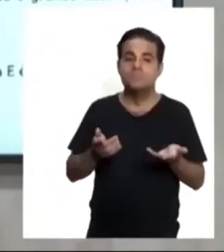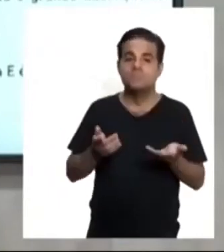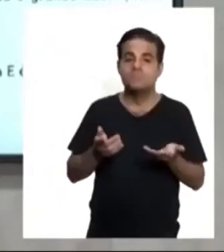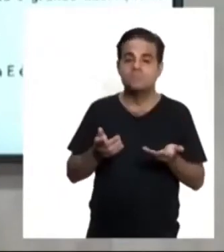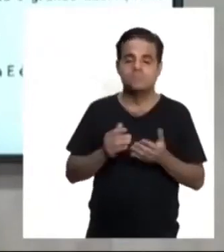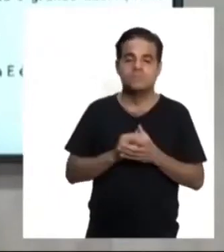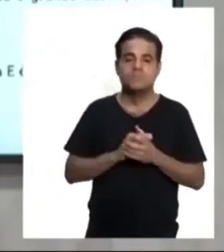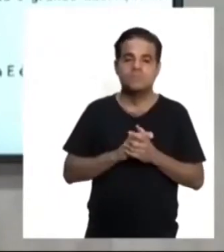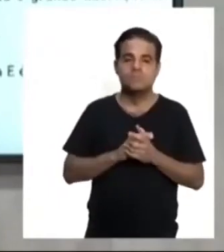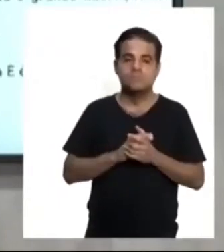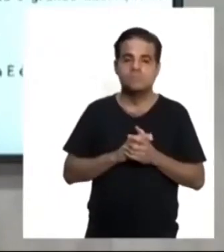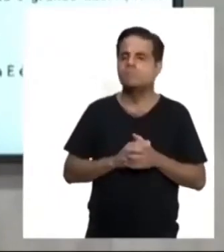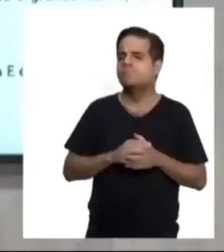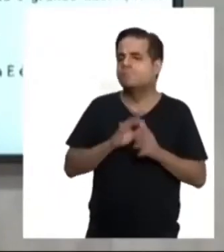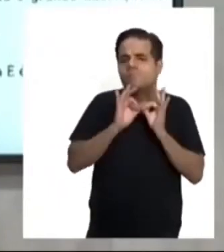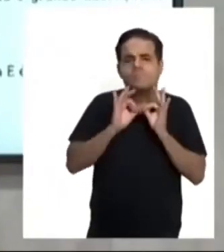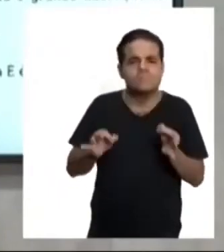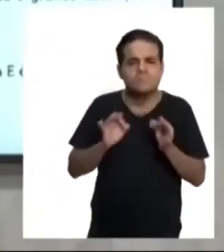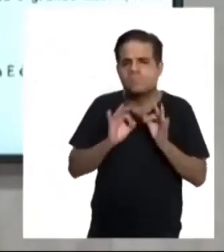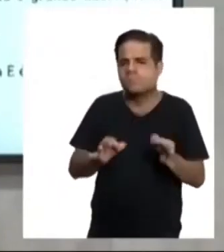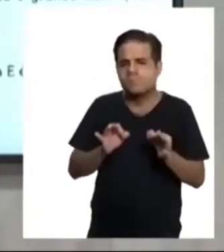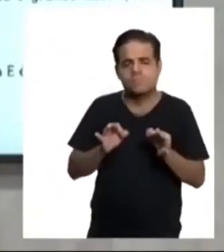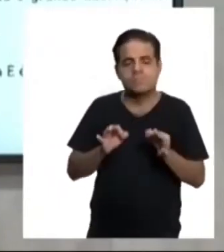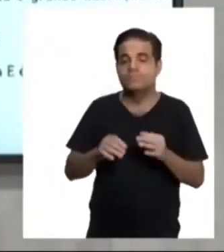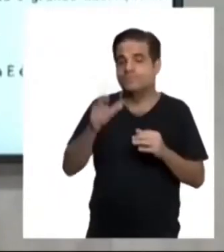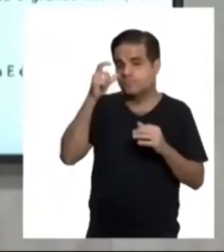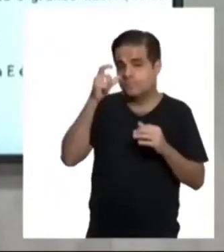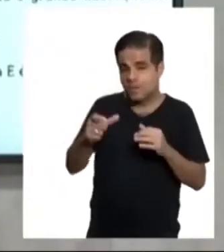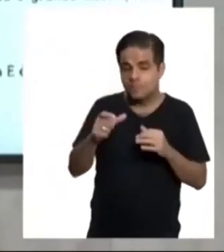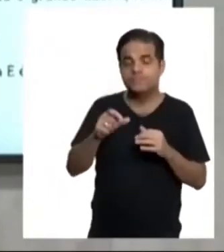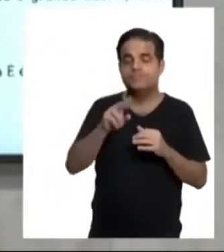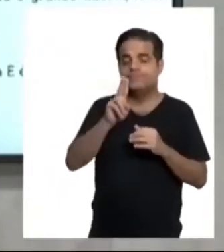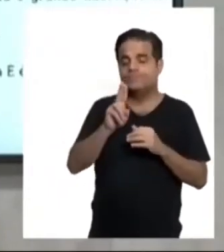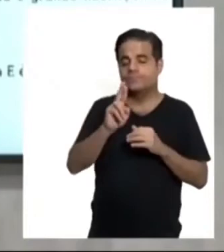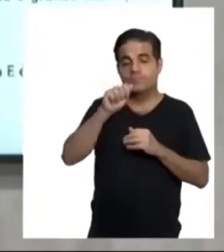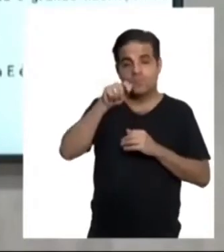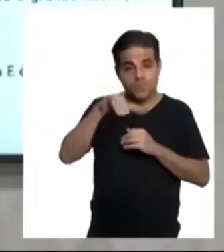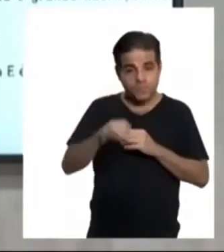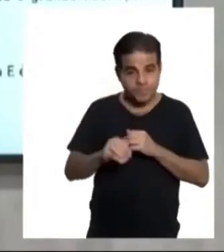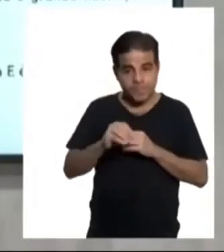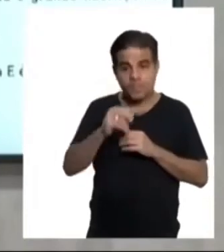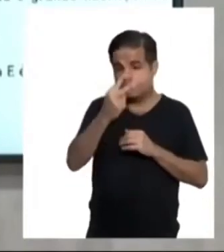Gente, é muito simples. Observem que o urânio é